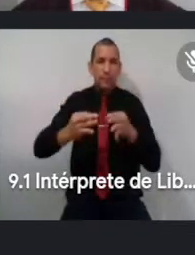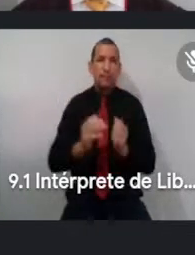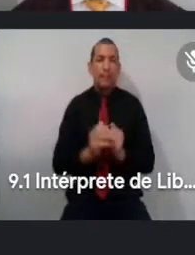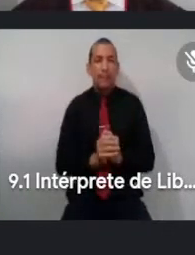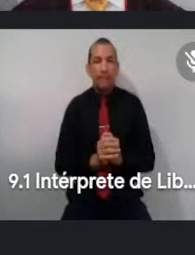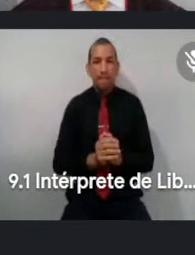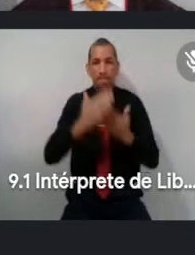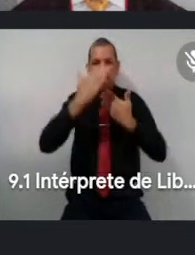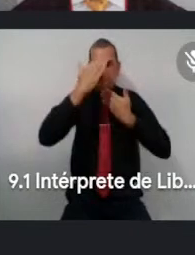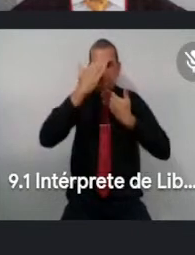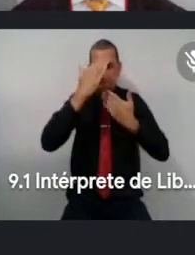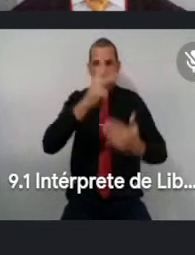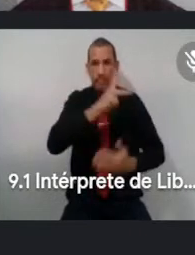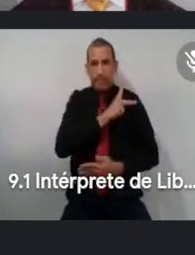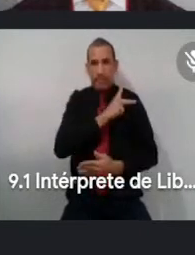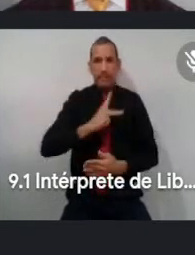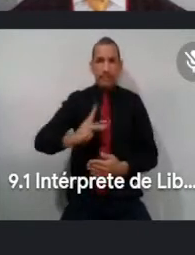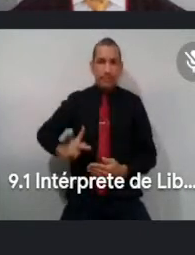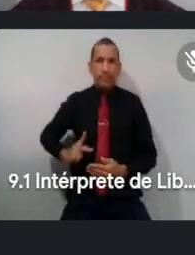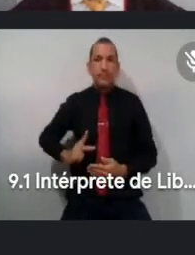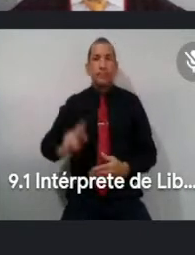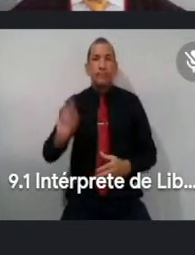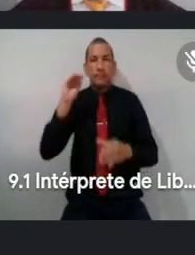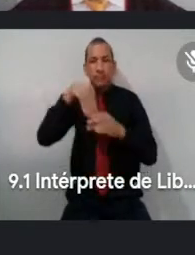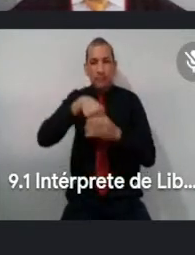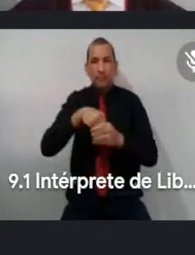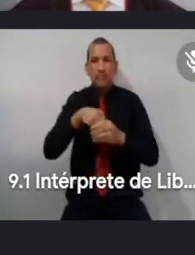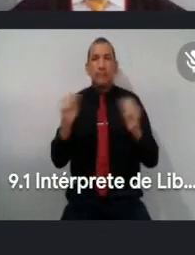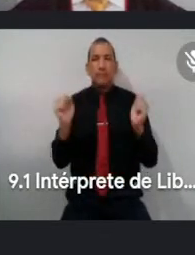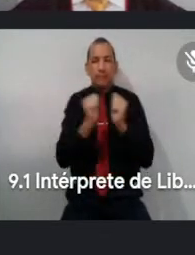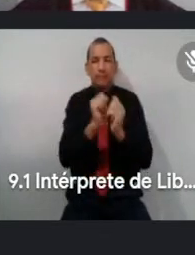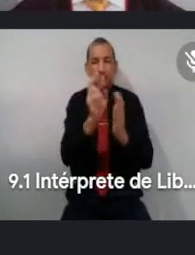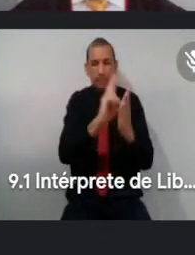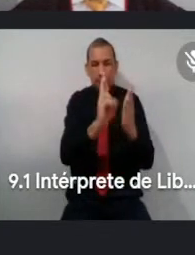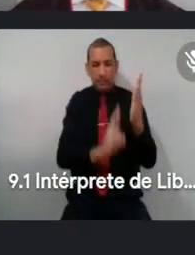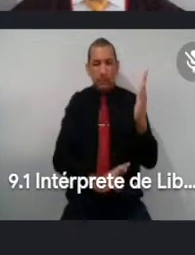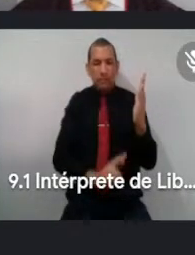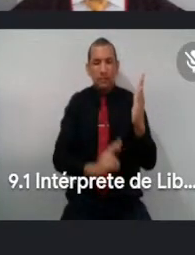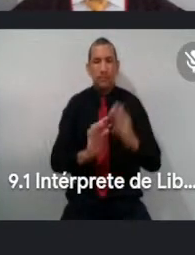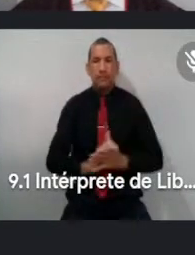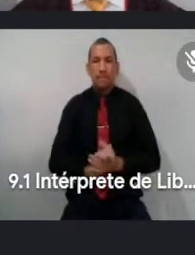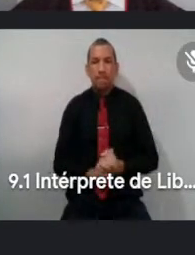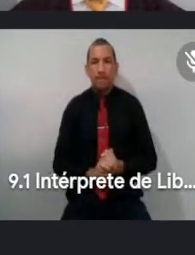bom obrigada senhor presidente a volto com a relatora